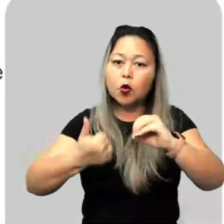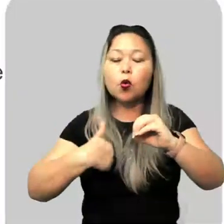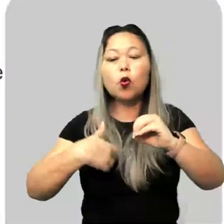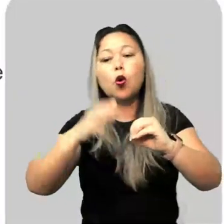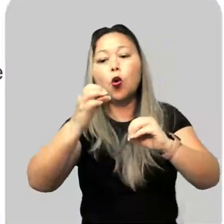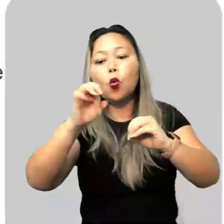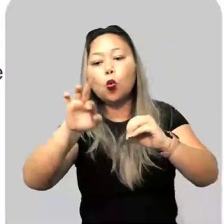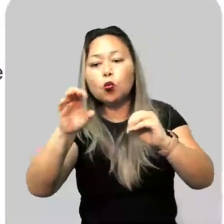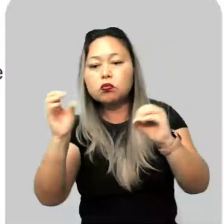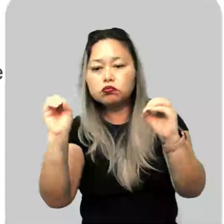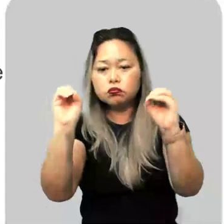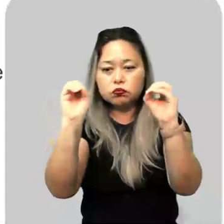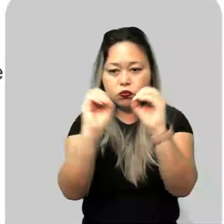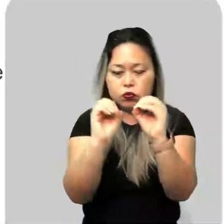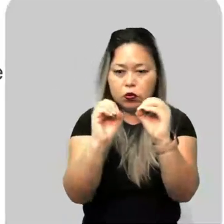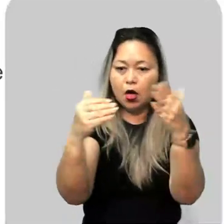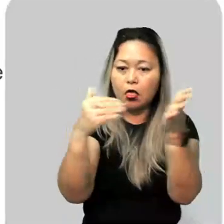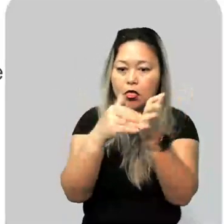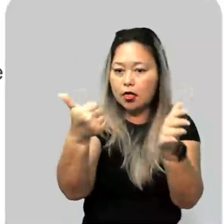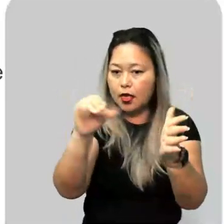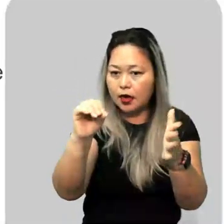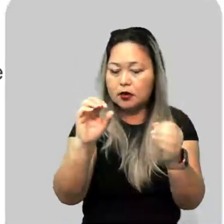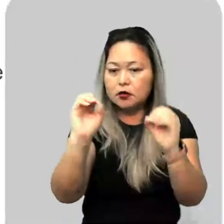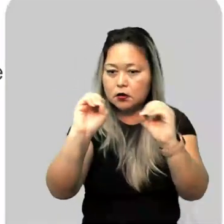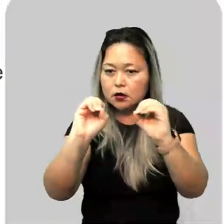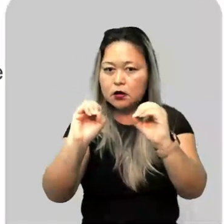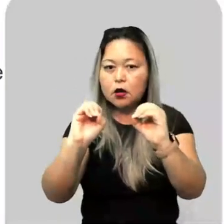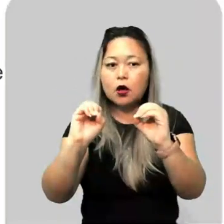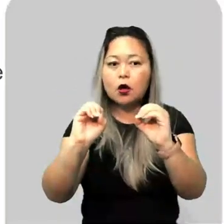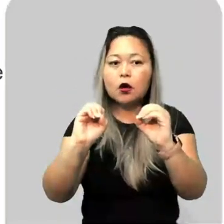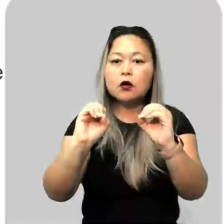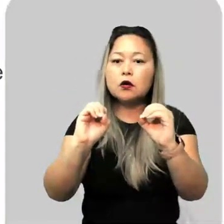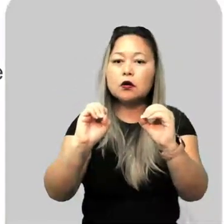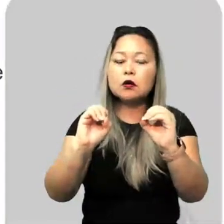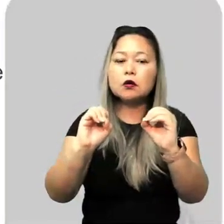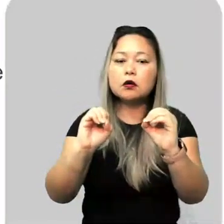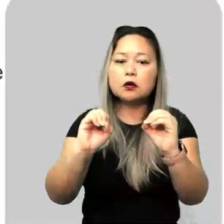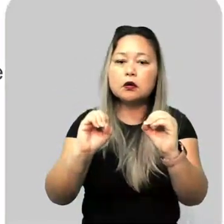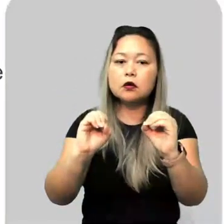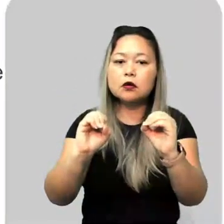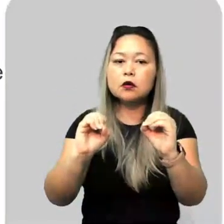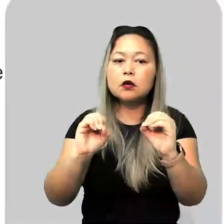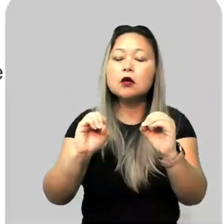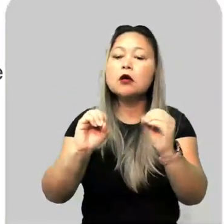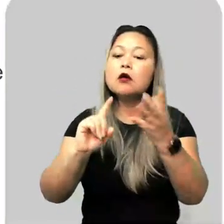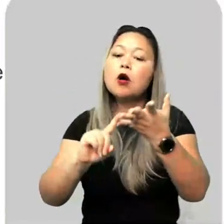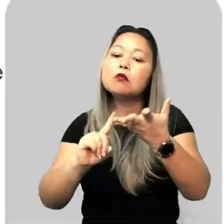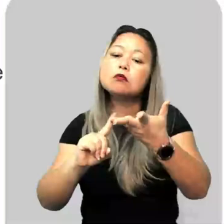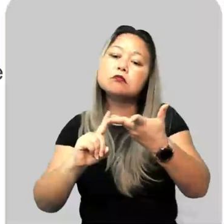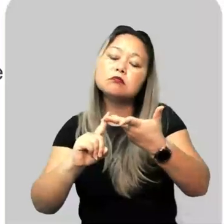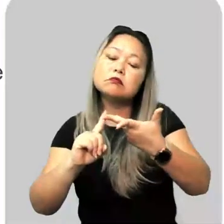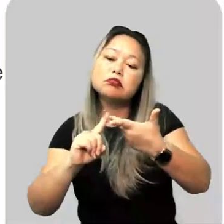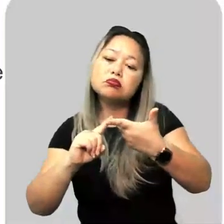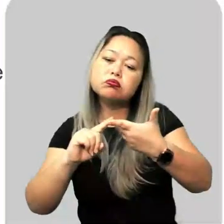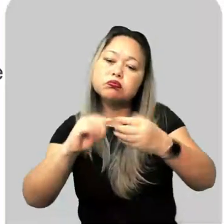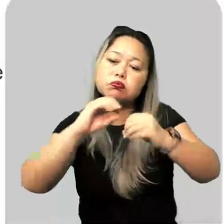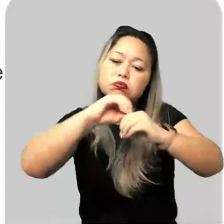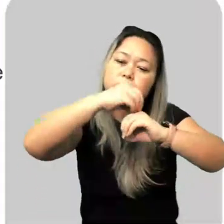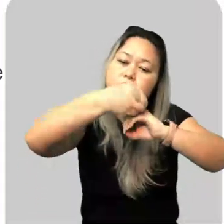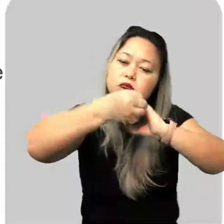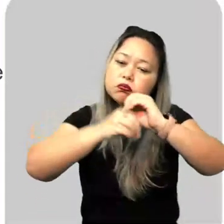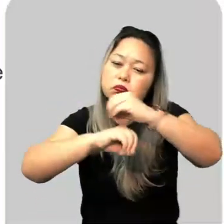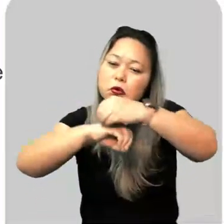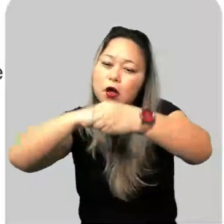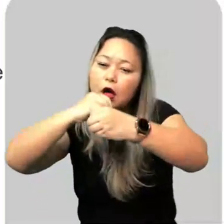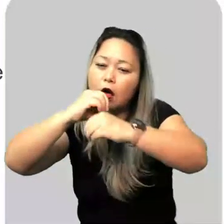oligossacarídeos, aqueles que vão ter de 2 até 10, né? Moléculas aí de monossacarídeos, e os polissacarídeos, que são